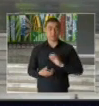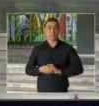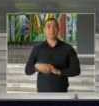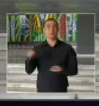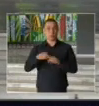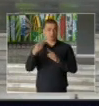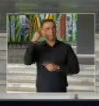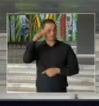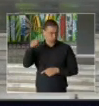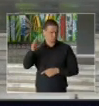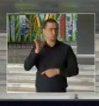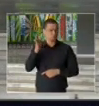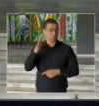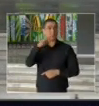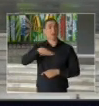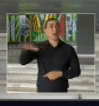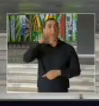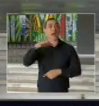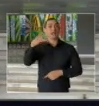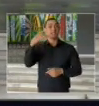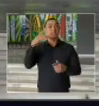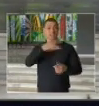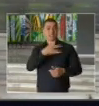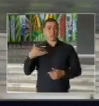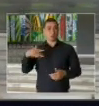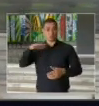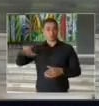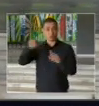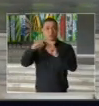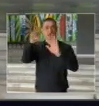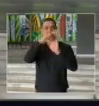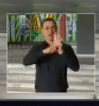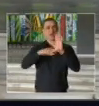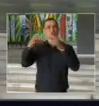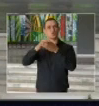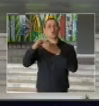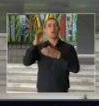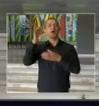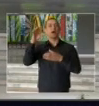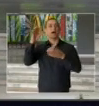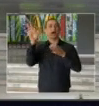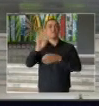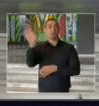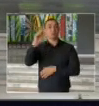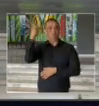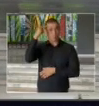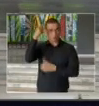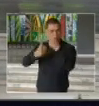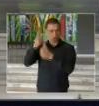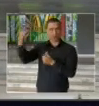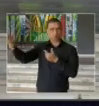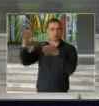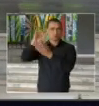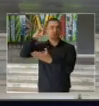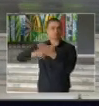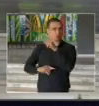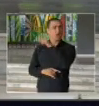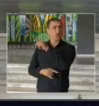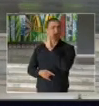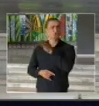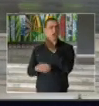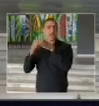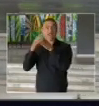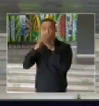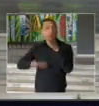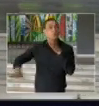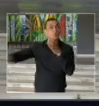saúde, exatamente, né? Faz o seu trabalho. Deixa quem cuidar de esporte, quem cuida de futebol, resolver isso. Já está mais que falado que os